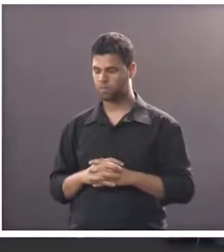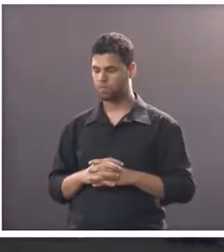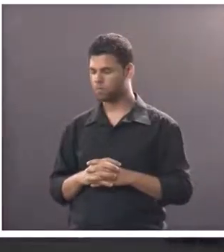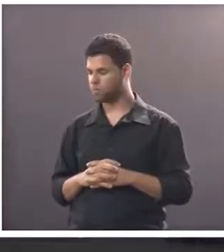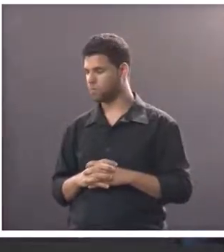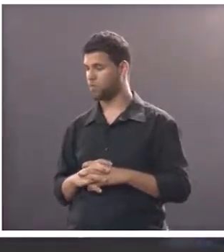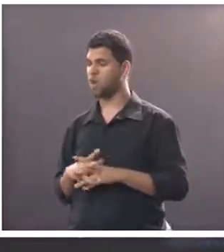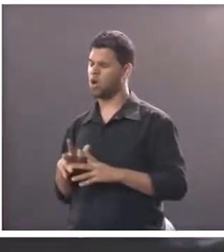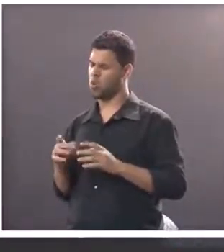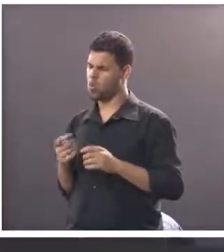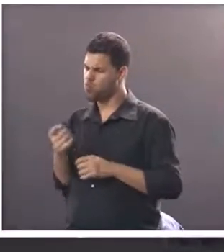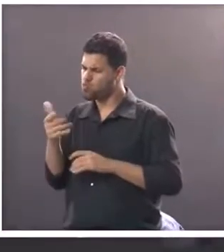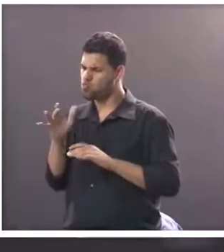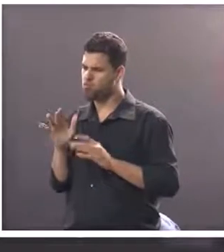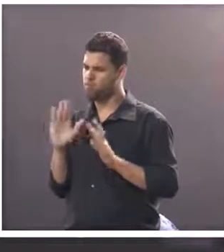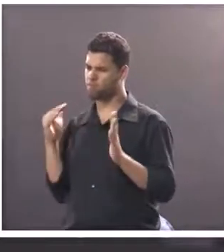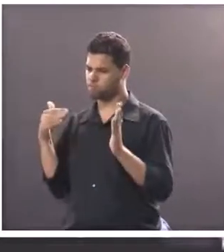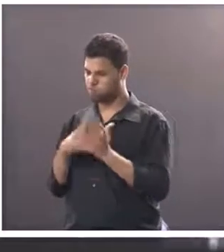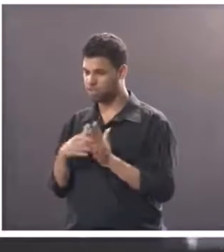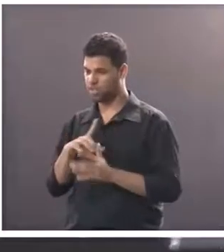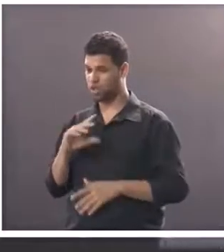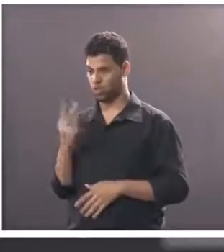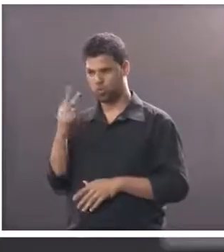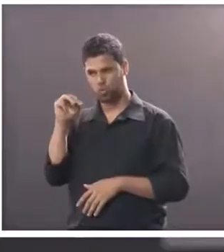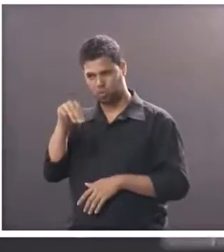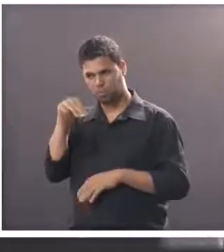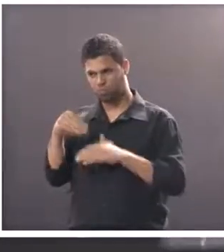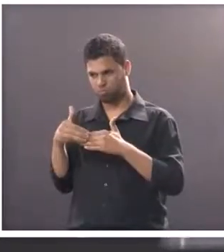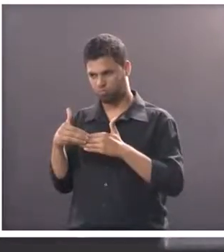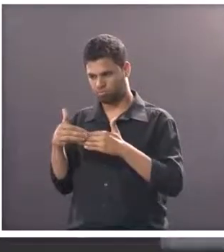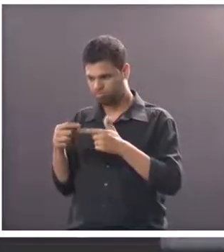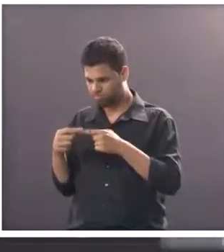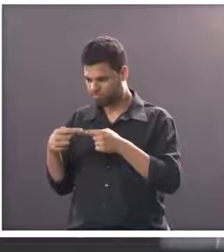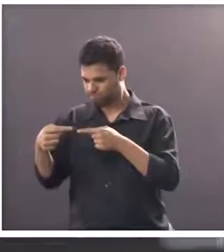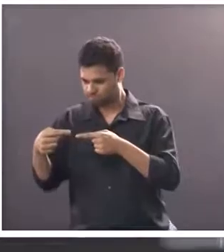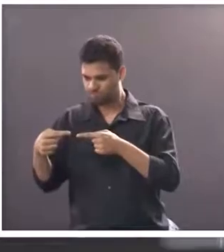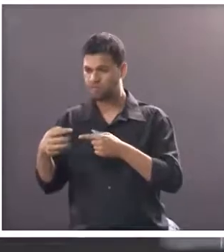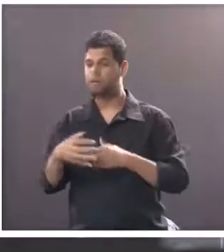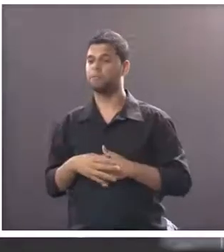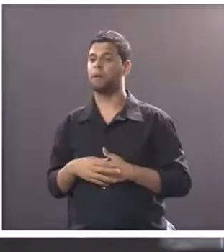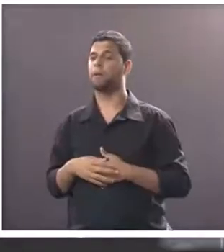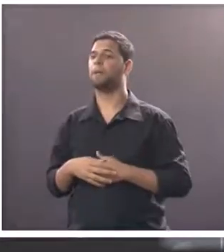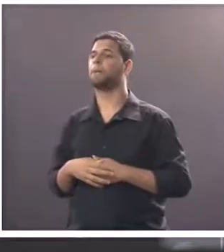Quase terminando, eu sei que eu tenho apenas 2 minutos. Não é isso, Elaine?